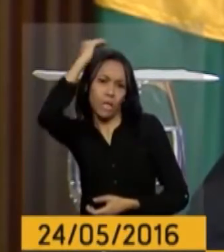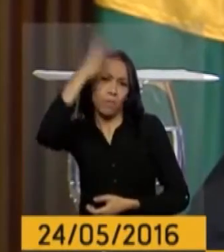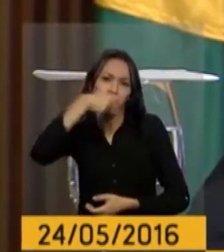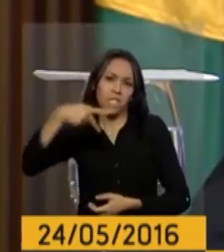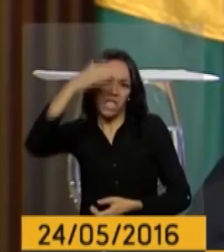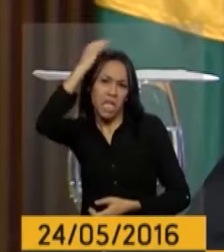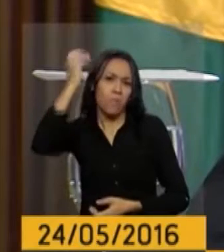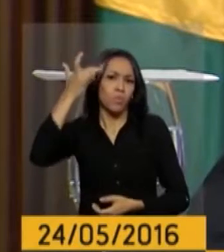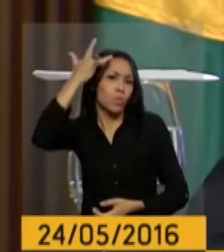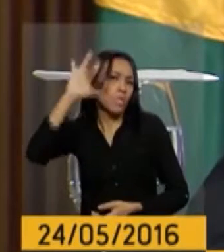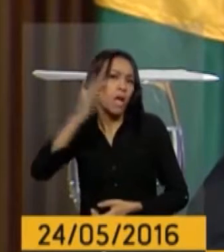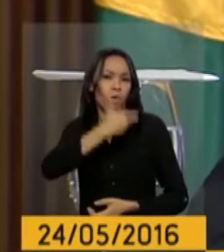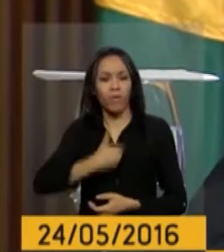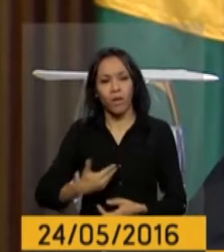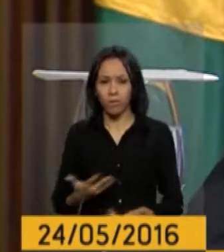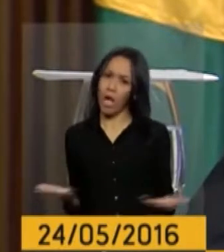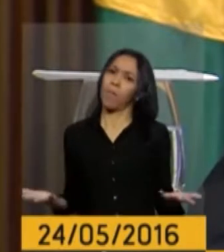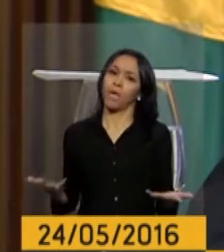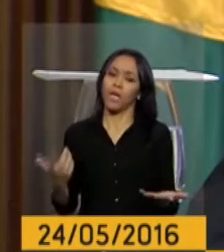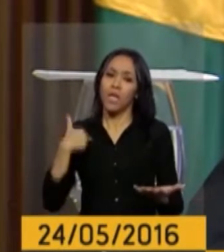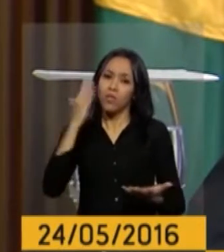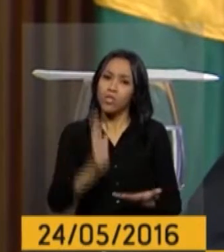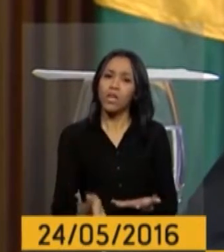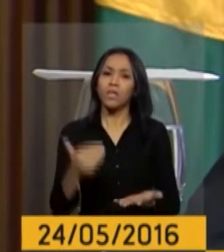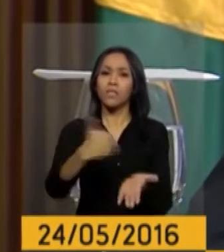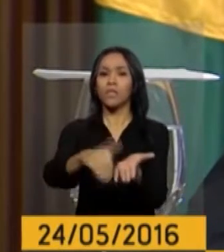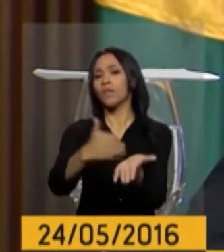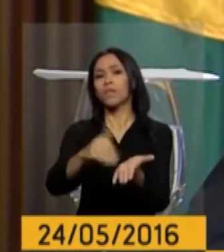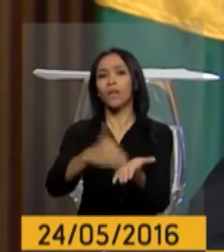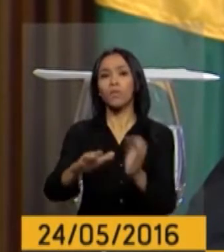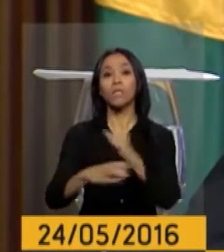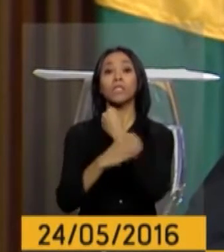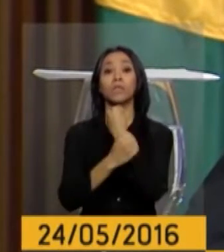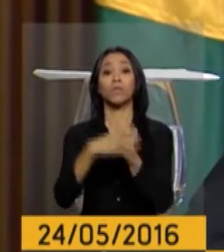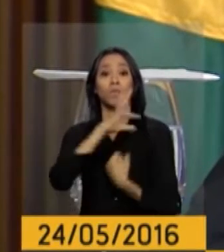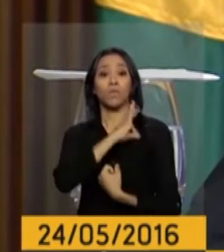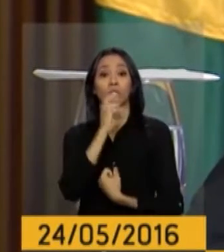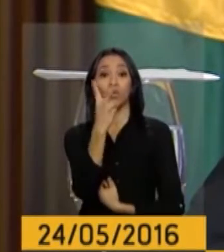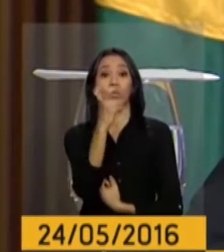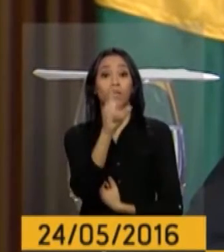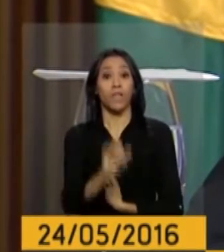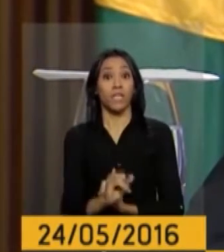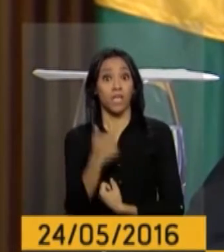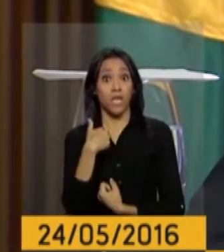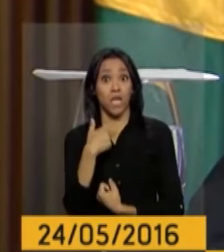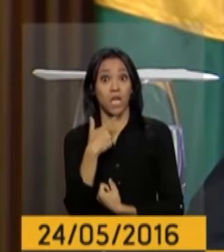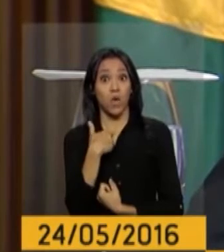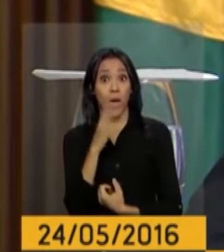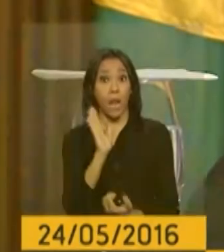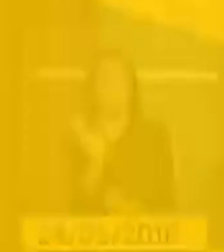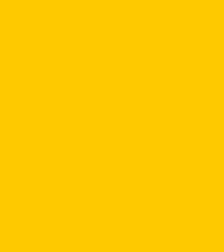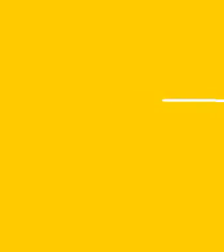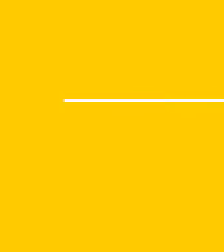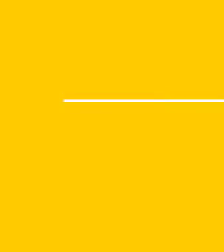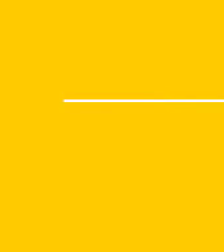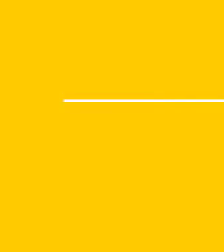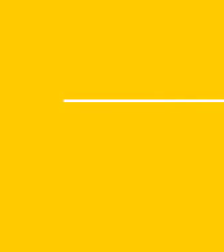um discurso para tentar pacificar a sociedade esta e outras informações no radar online em veja.com